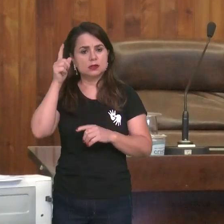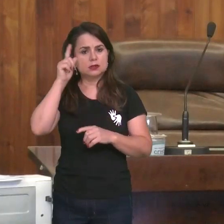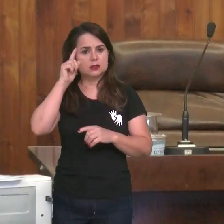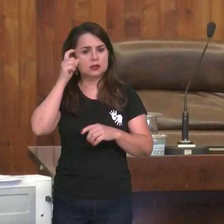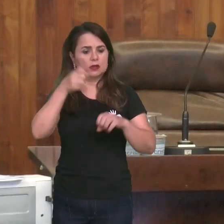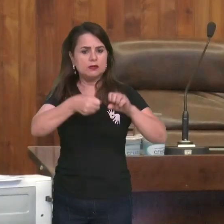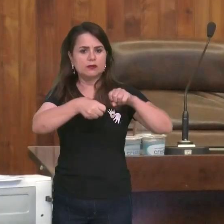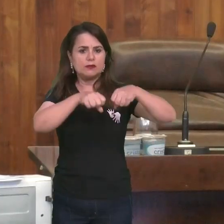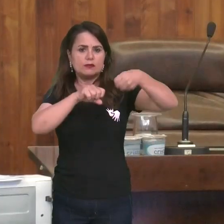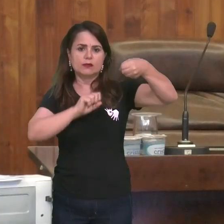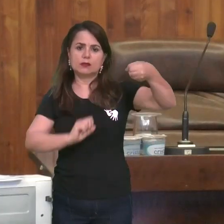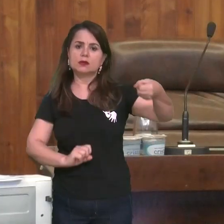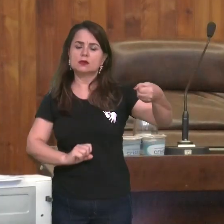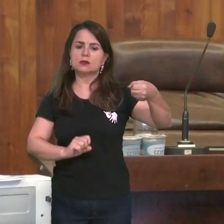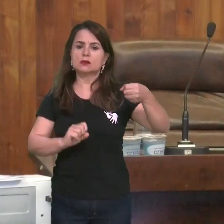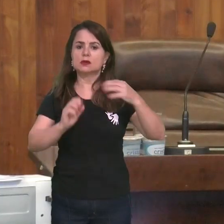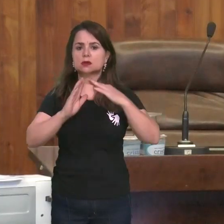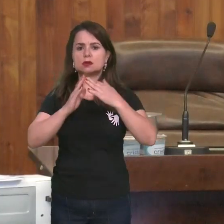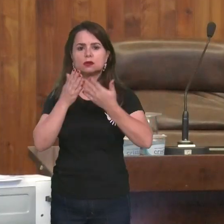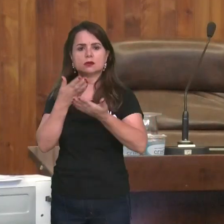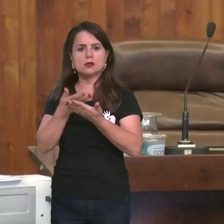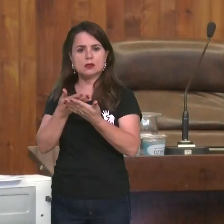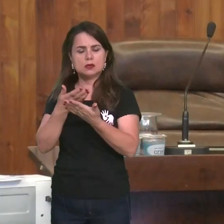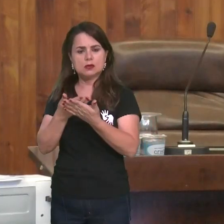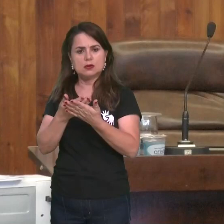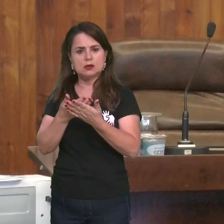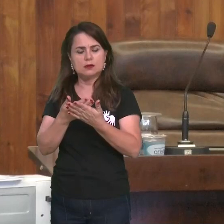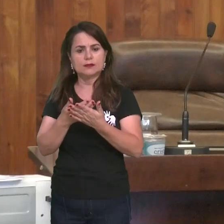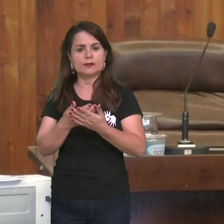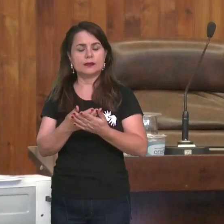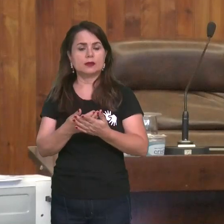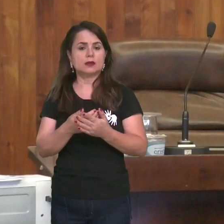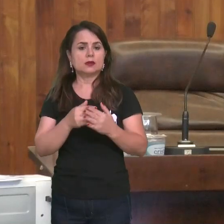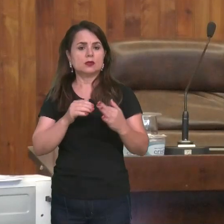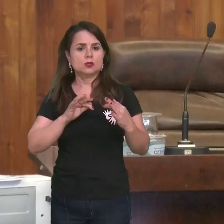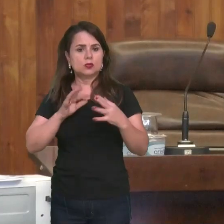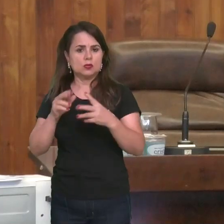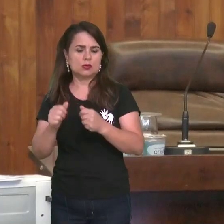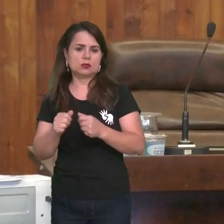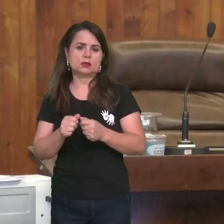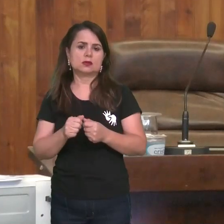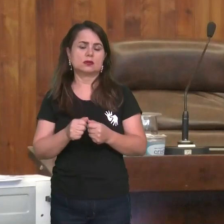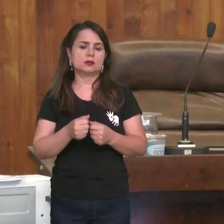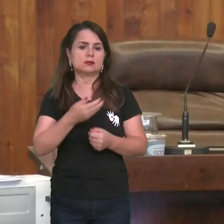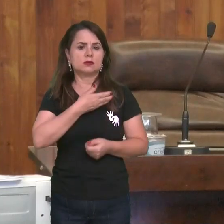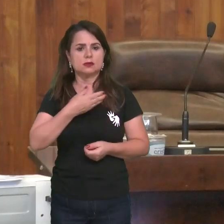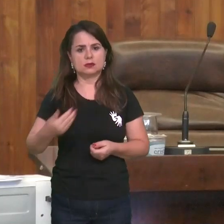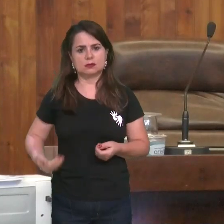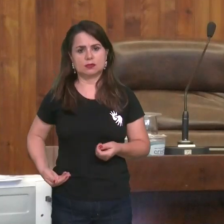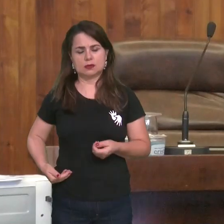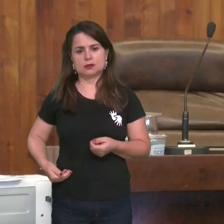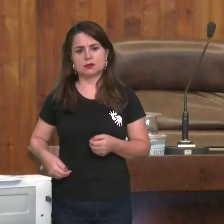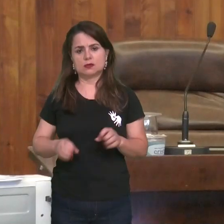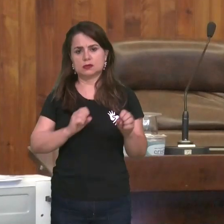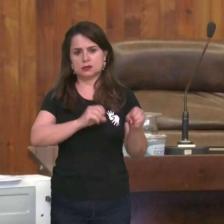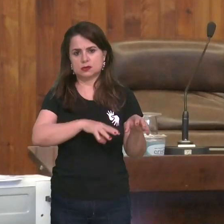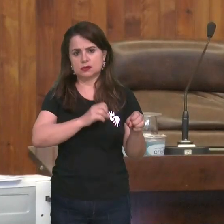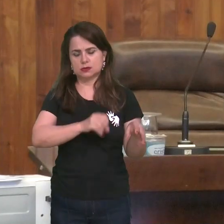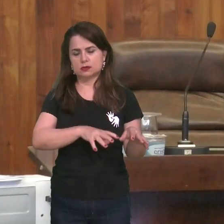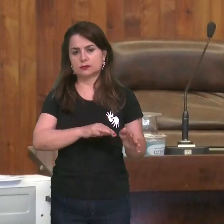das escolas municipais da Educação Infantil e mês a ser promovida pela Escola Municipal da educação